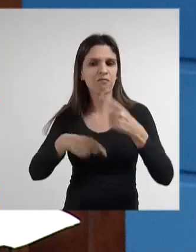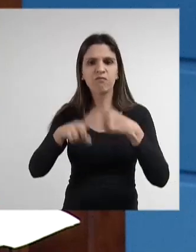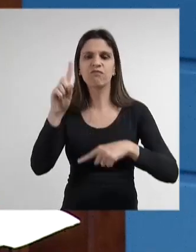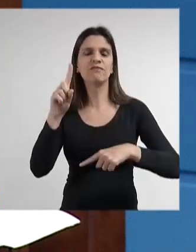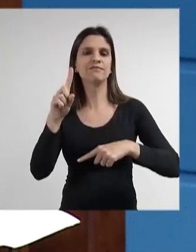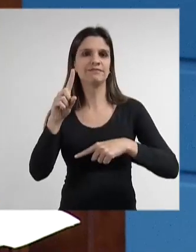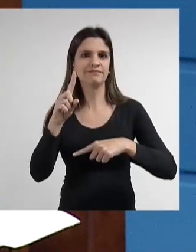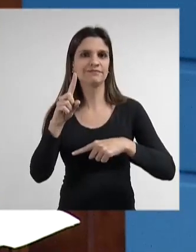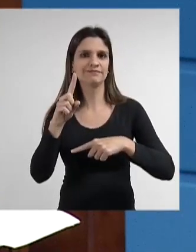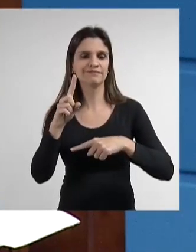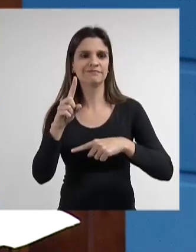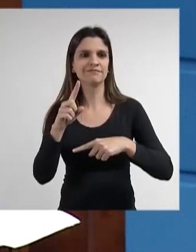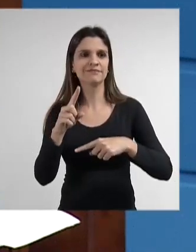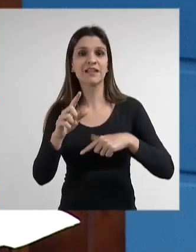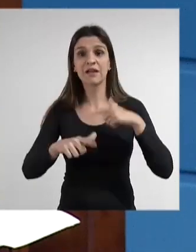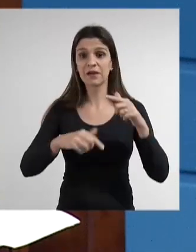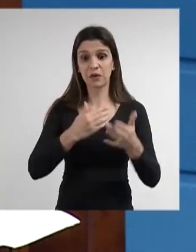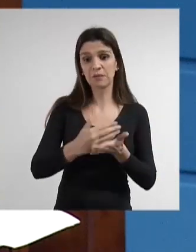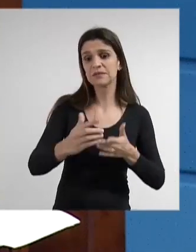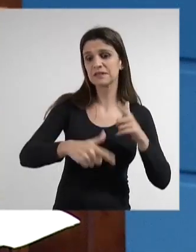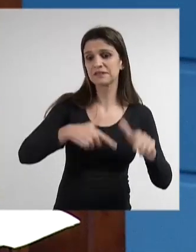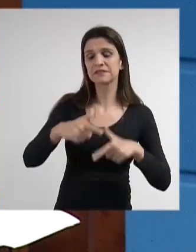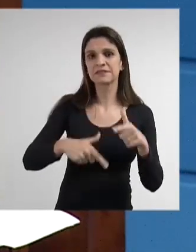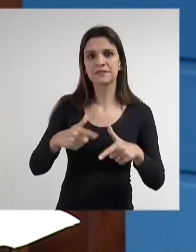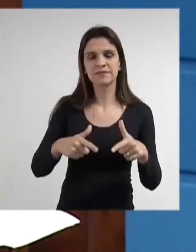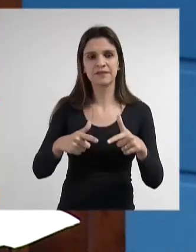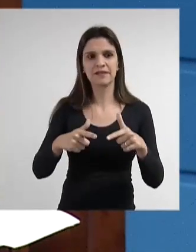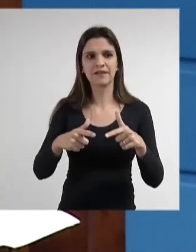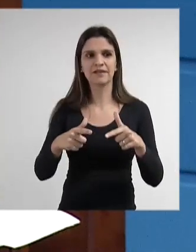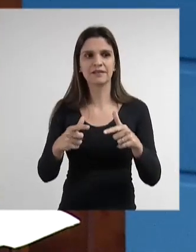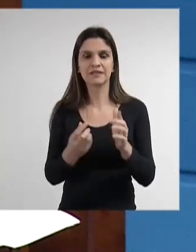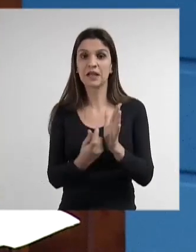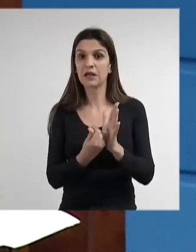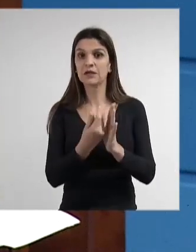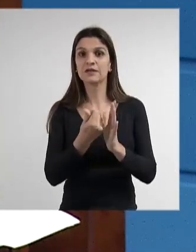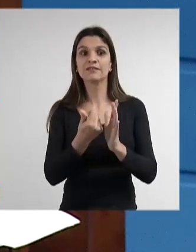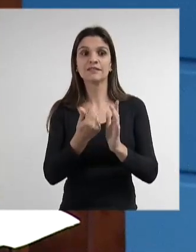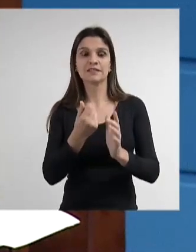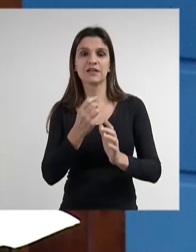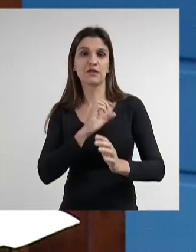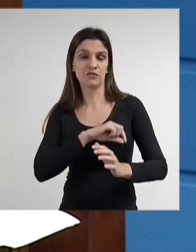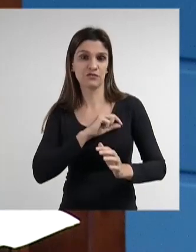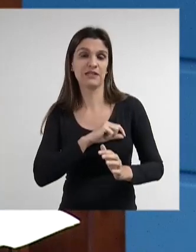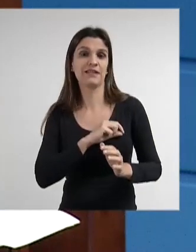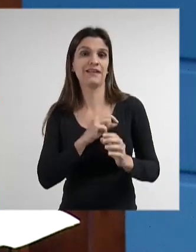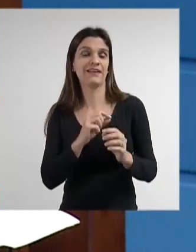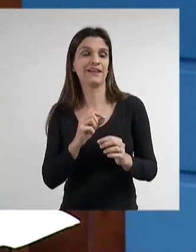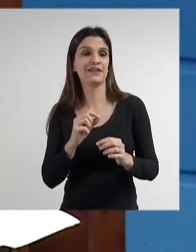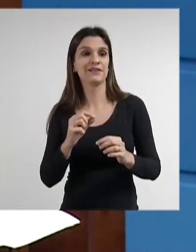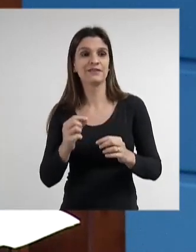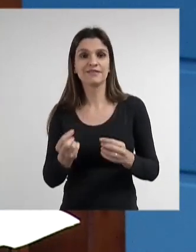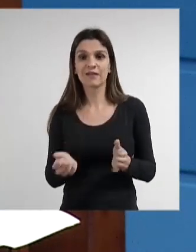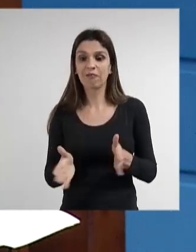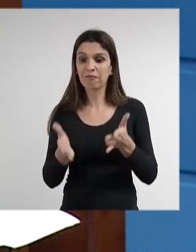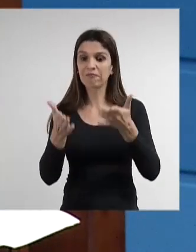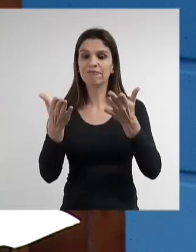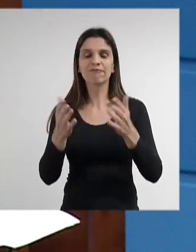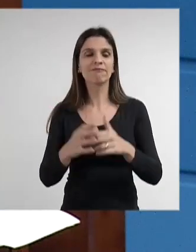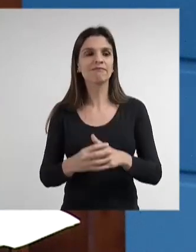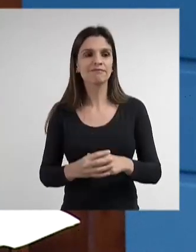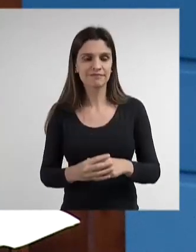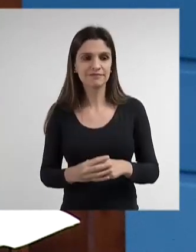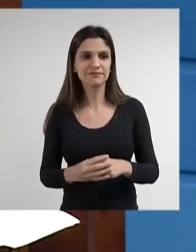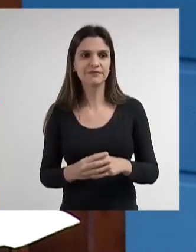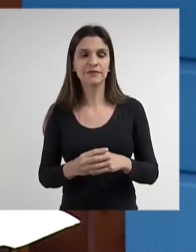renda familiar cresceu. Aí, nesse caso, justifica você retirar a família do